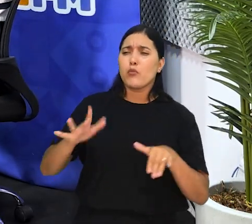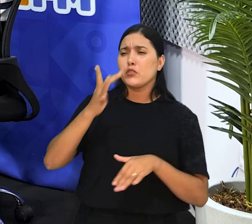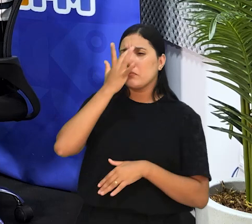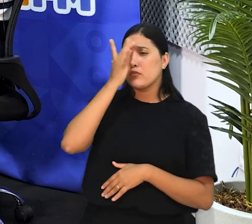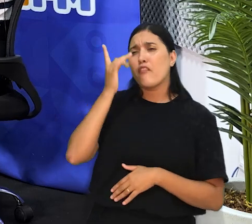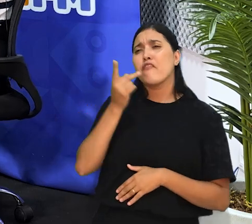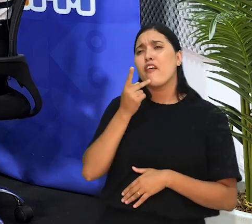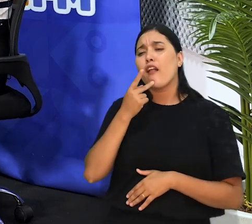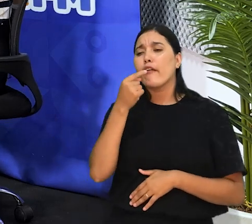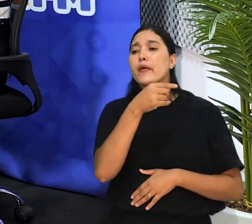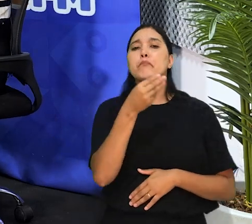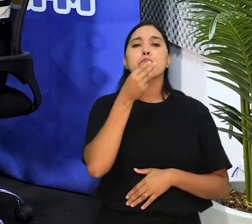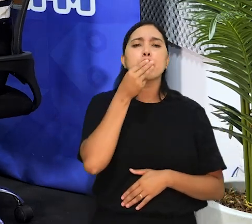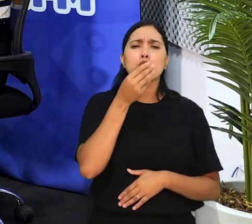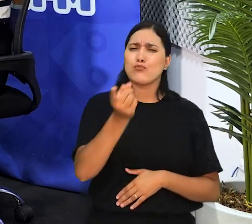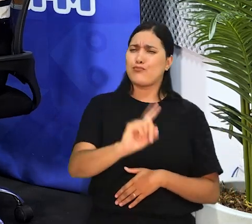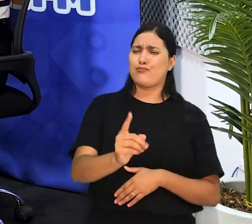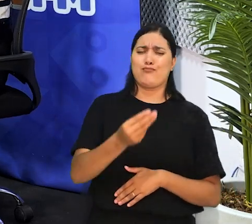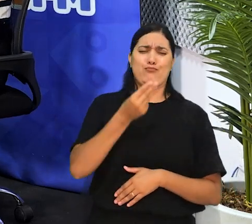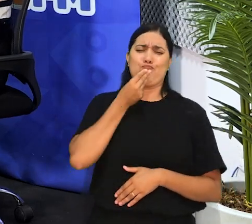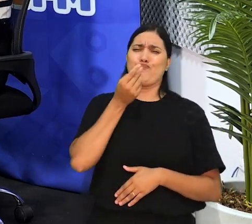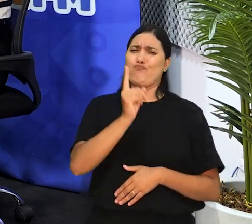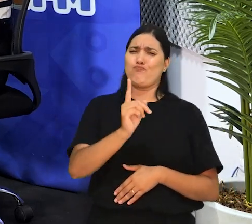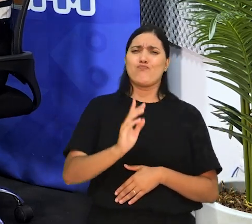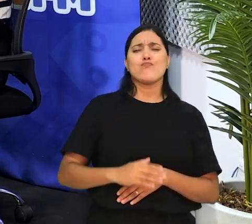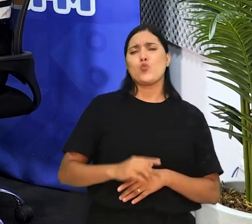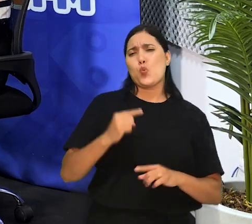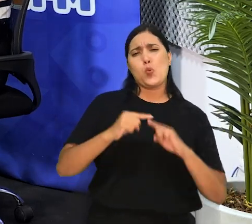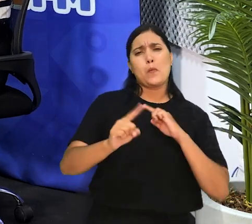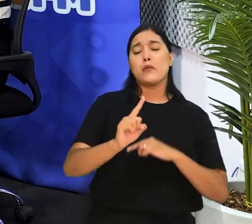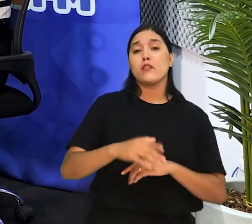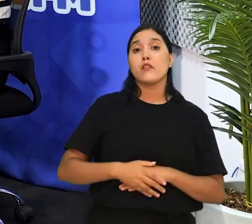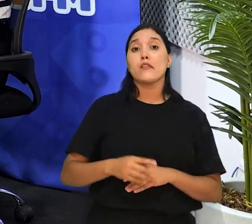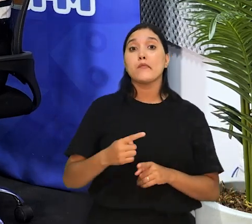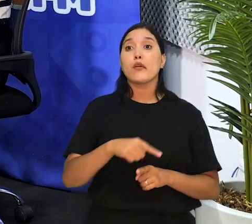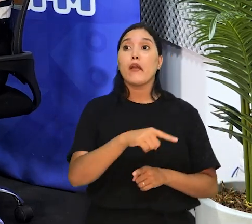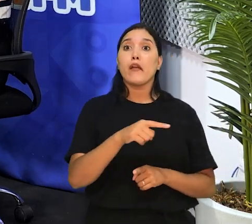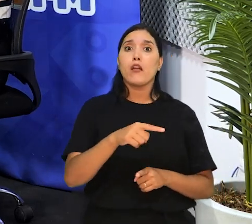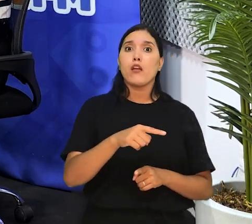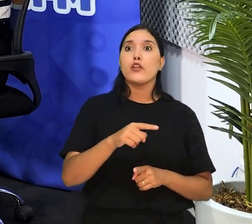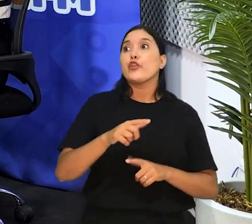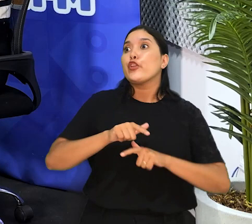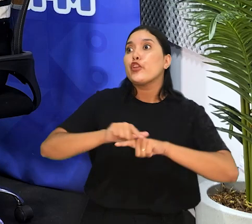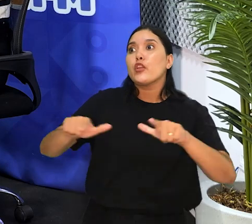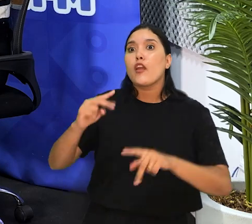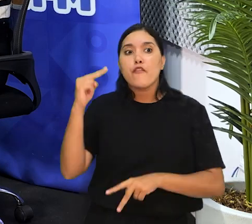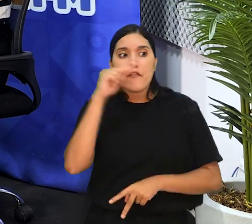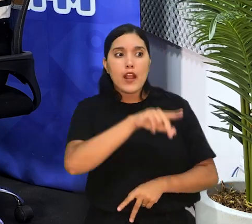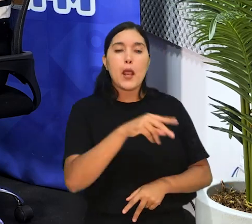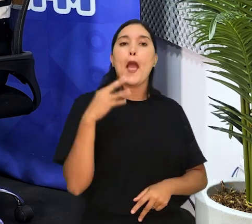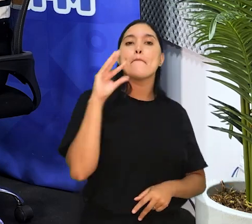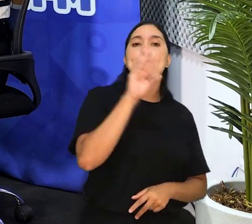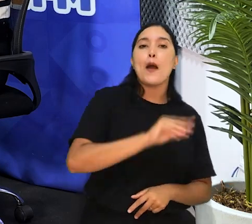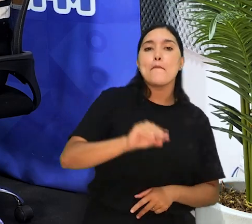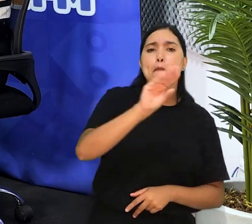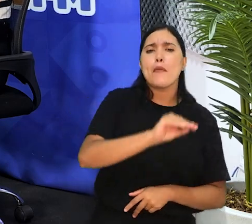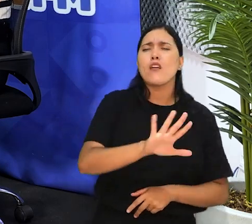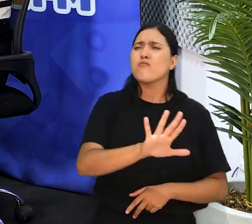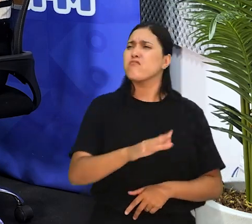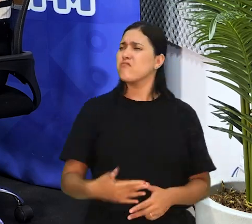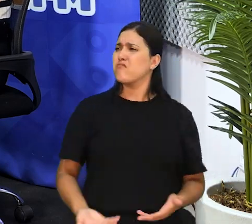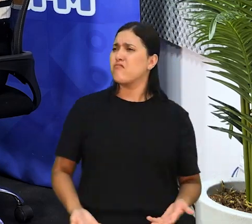Muita gente se refere ao meu esposo mudo, mudinho. Por quê? Porque ninguém escuta ele falar. Mas